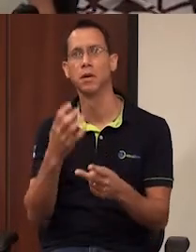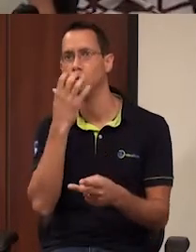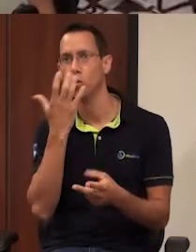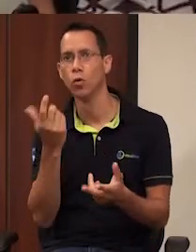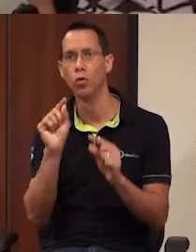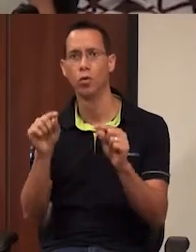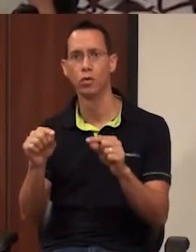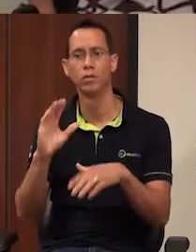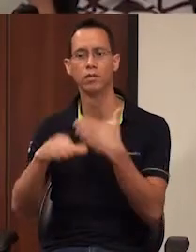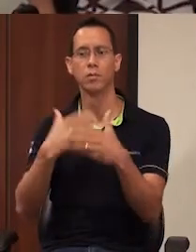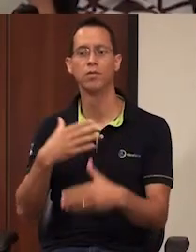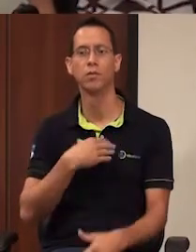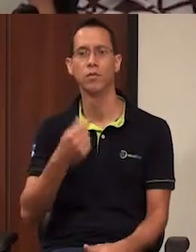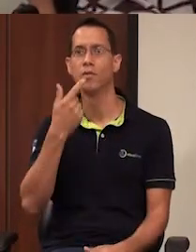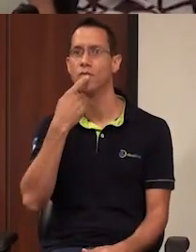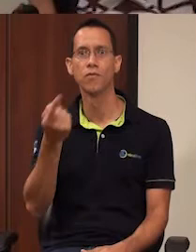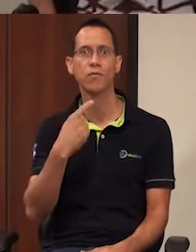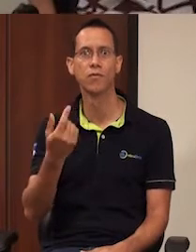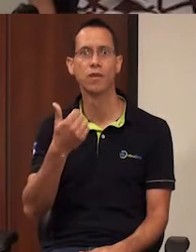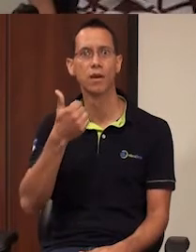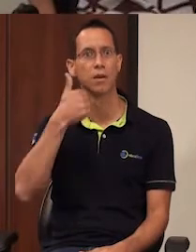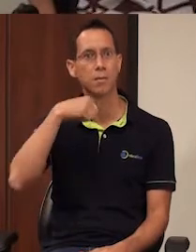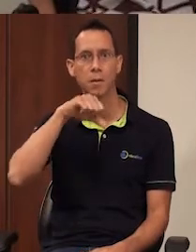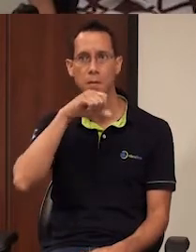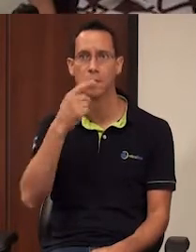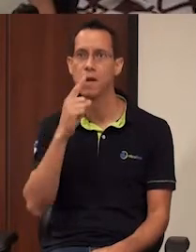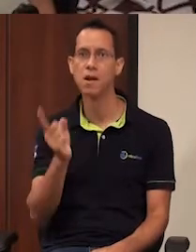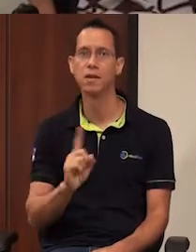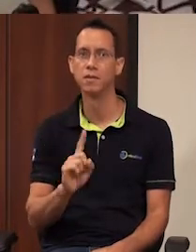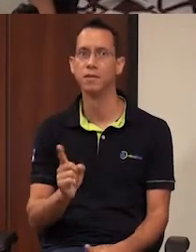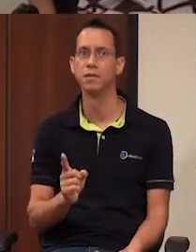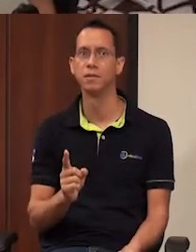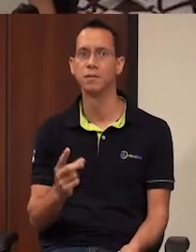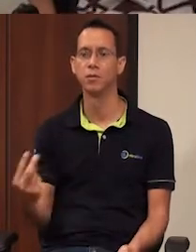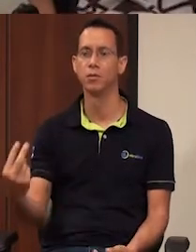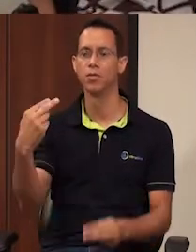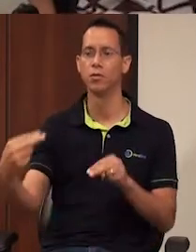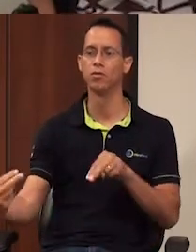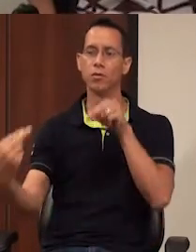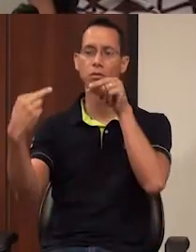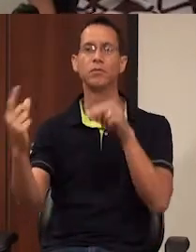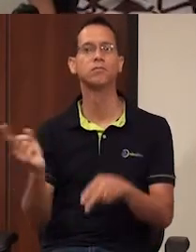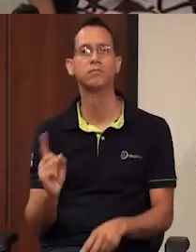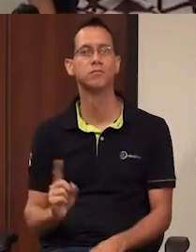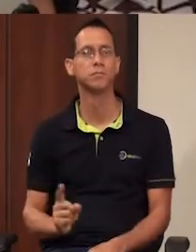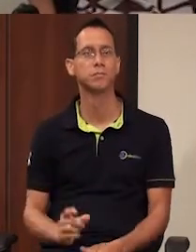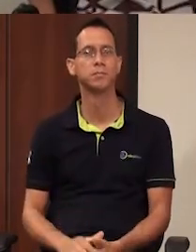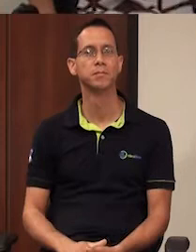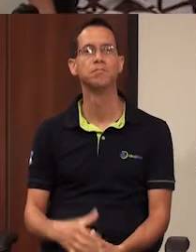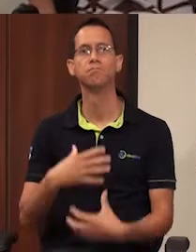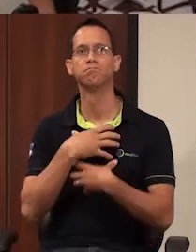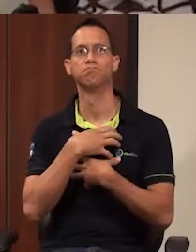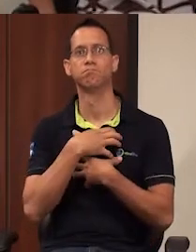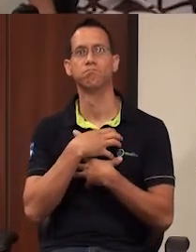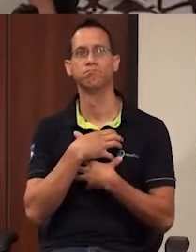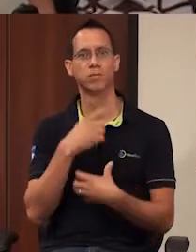aí, de repente, você tem um filho que não fala nem mamãe, que não te olha nos olhos. Aí você fica assim,